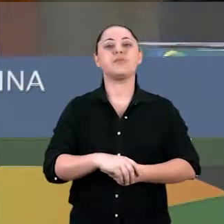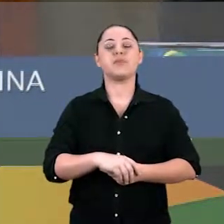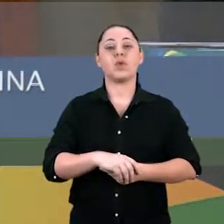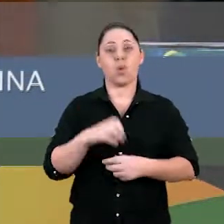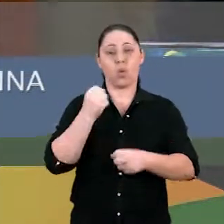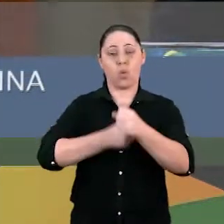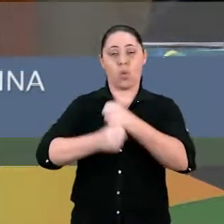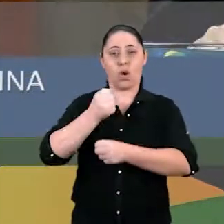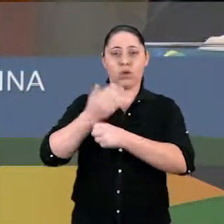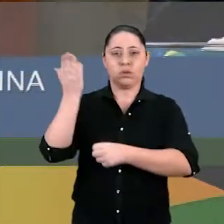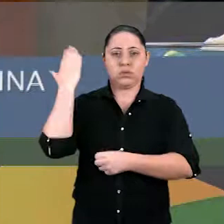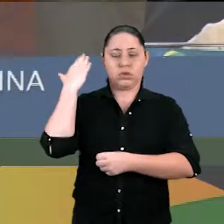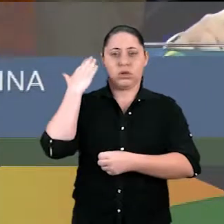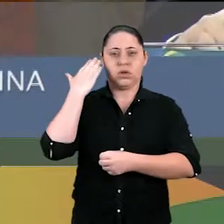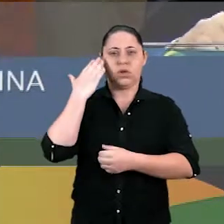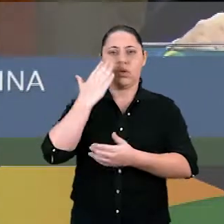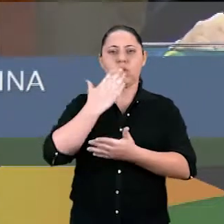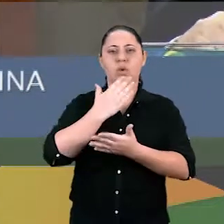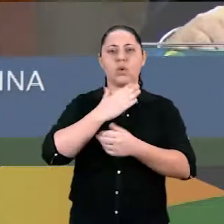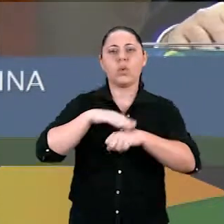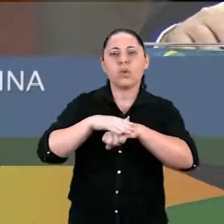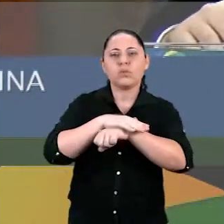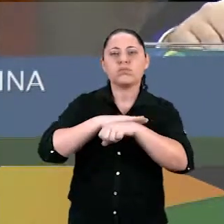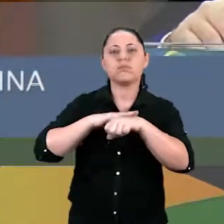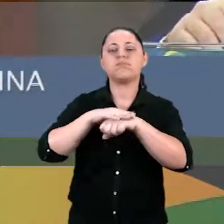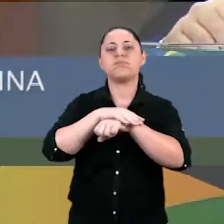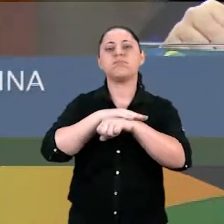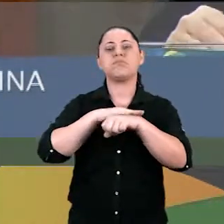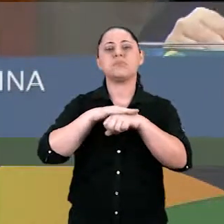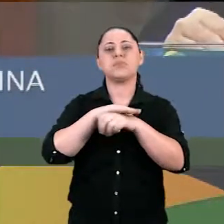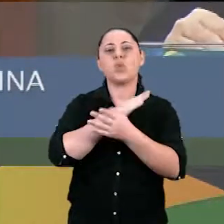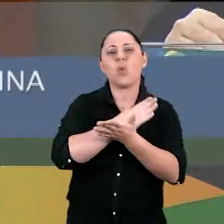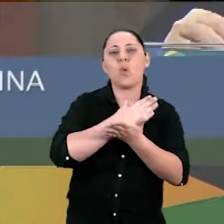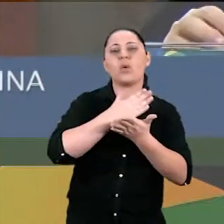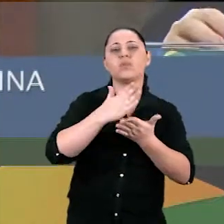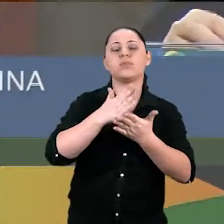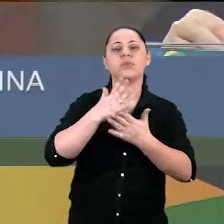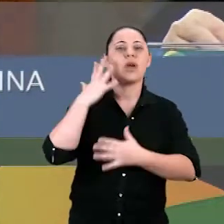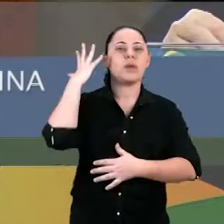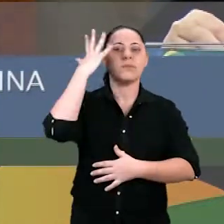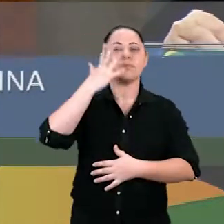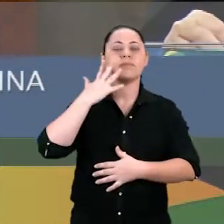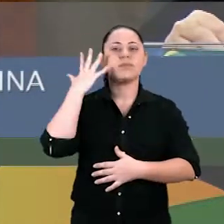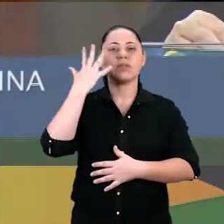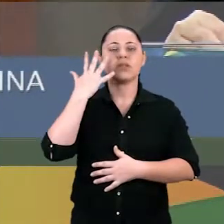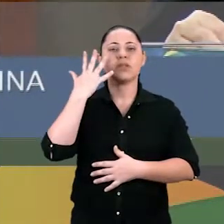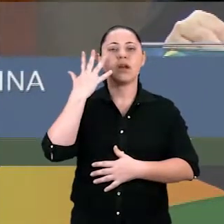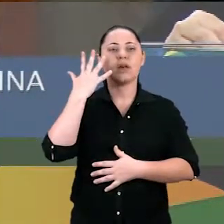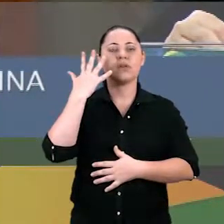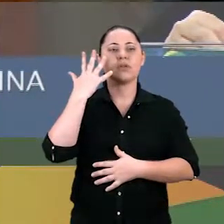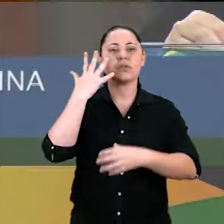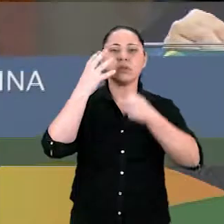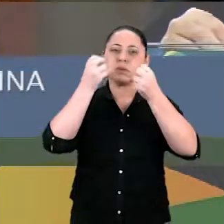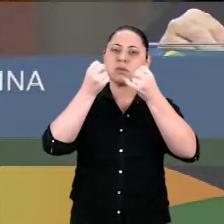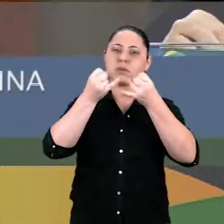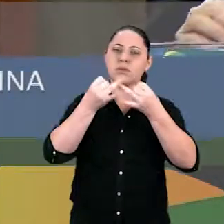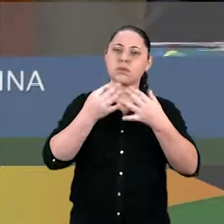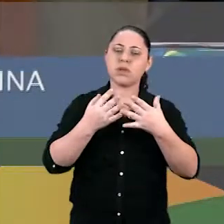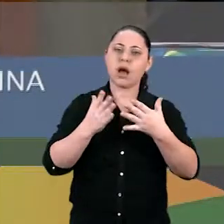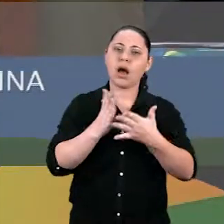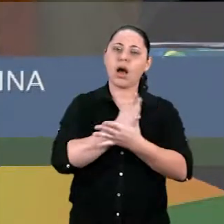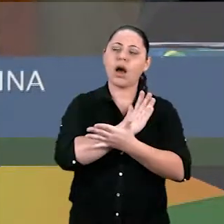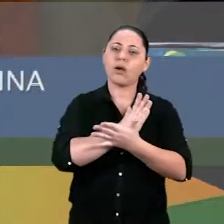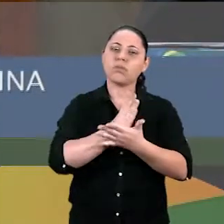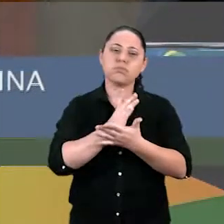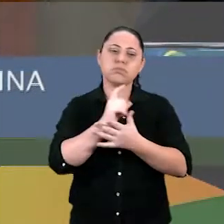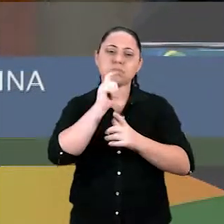No ano passado, eu comecei a minha palestra mencionando a minha intervenção,